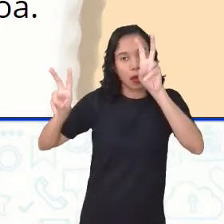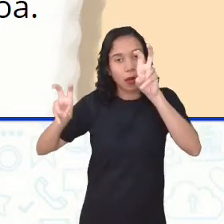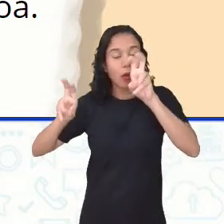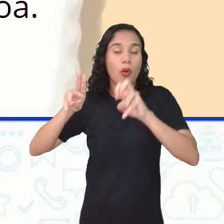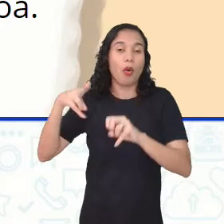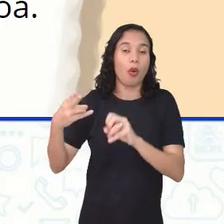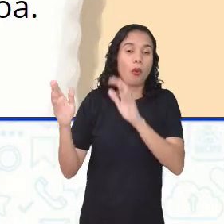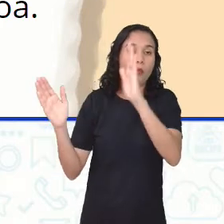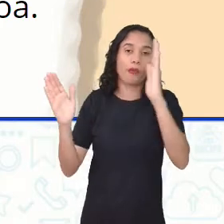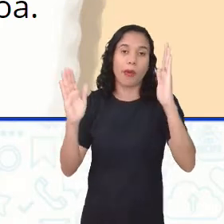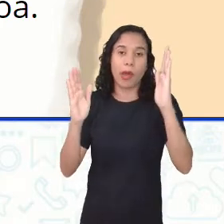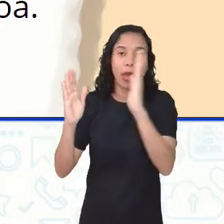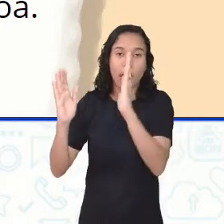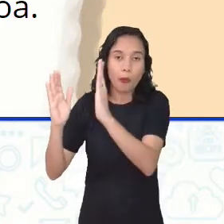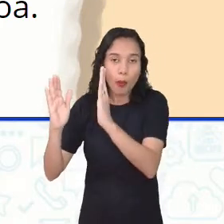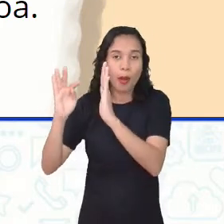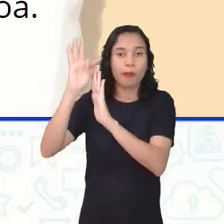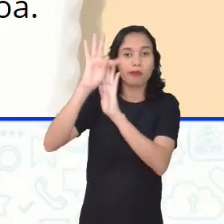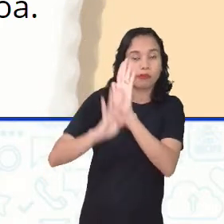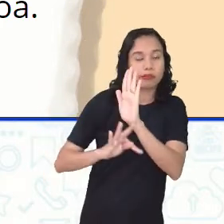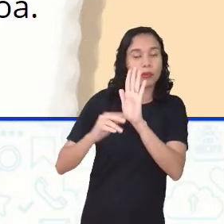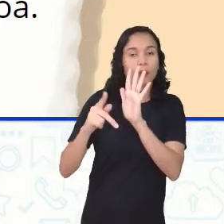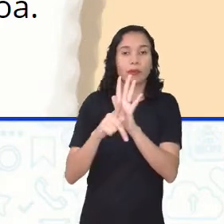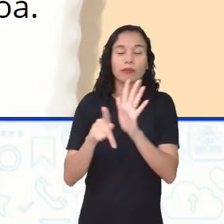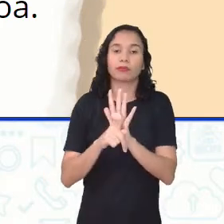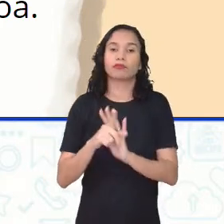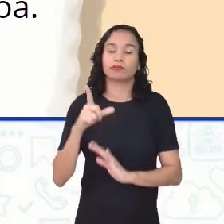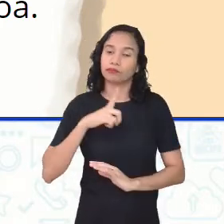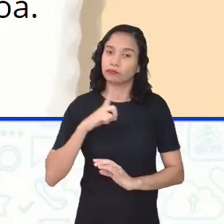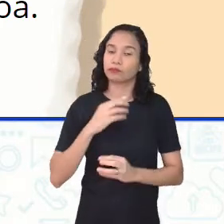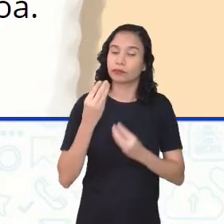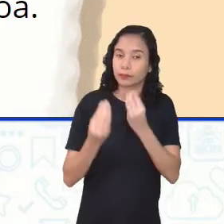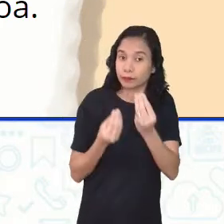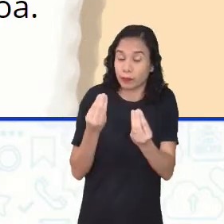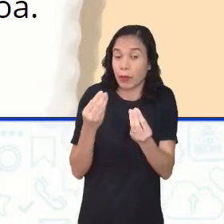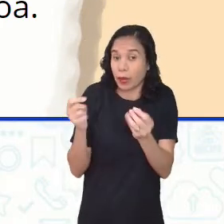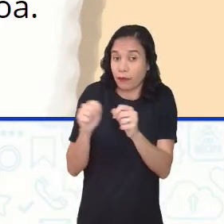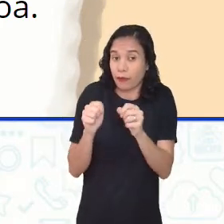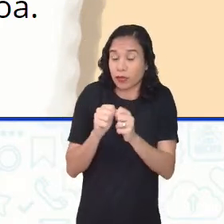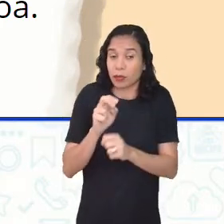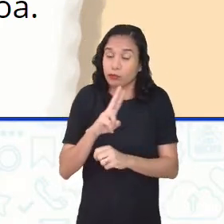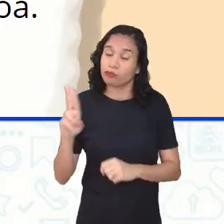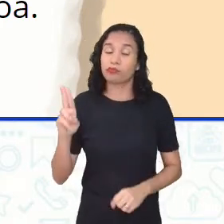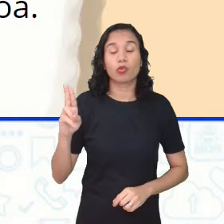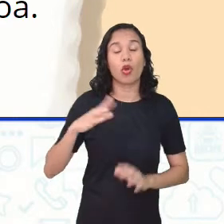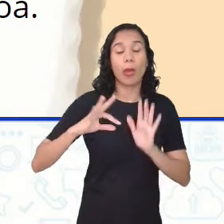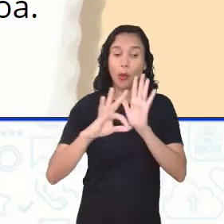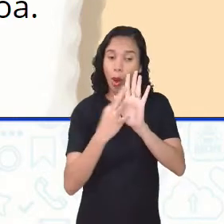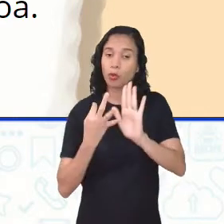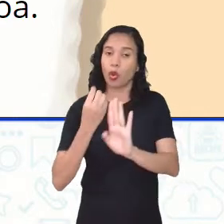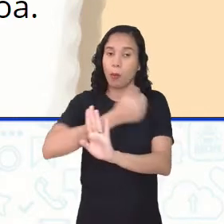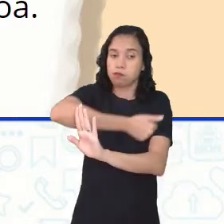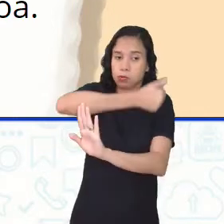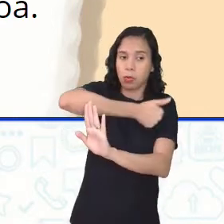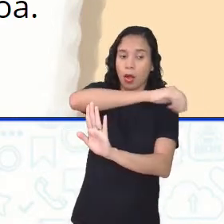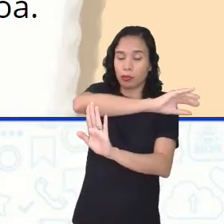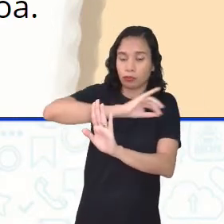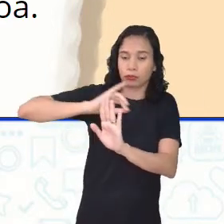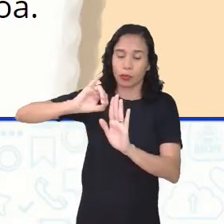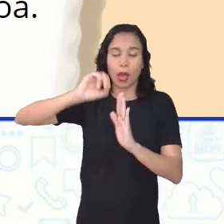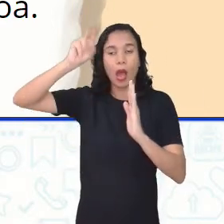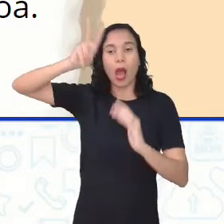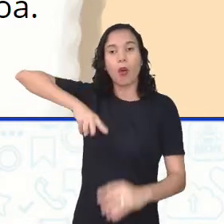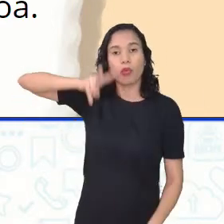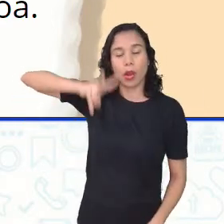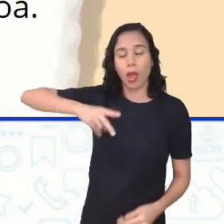ou recuando o texto à direita, né? E colocando o nome de Maria Helena, para poder, depois que eu ler o